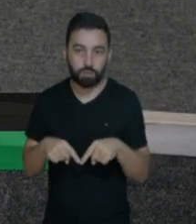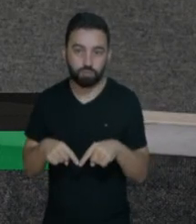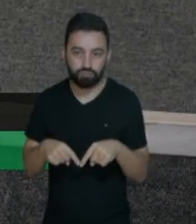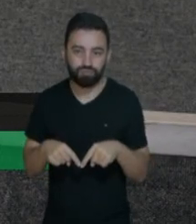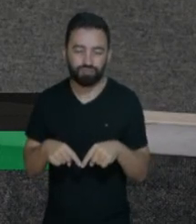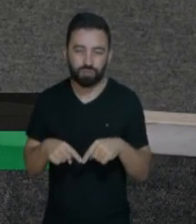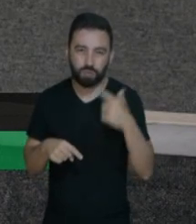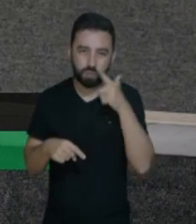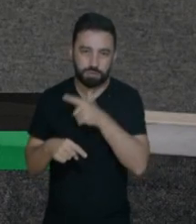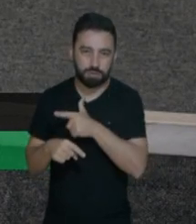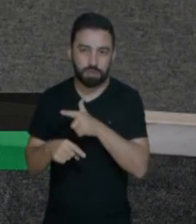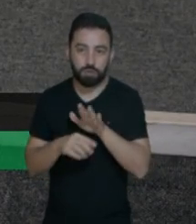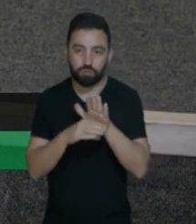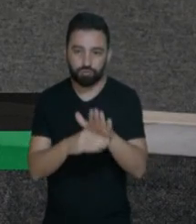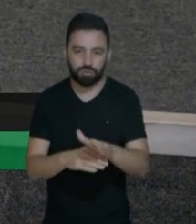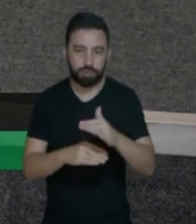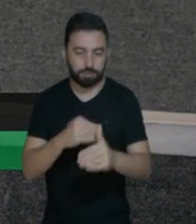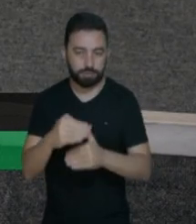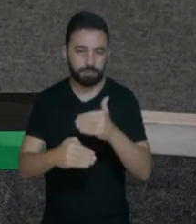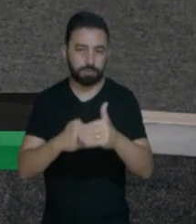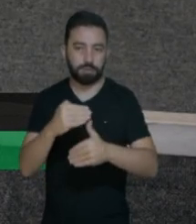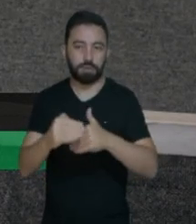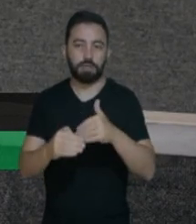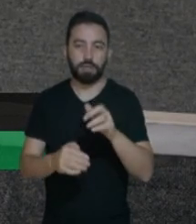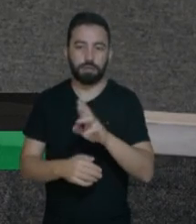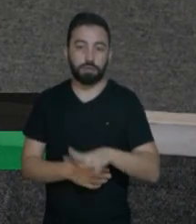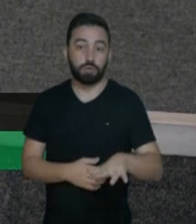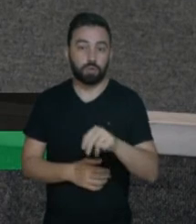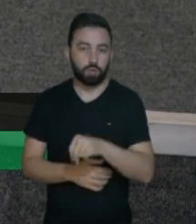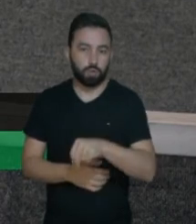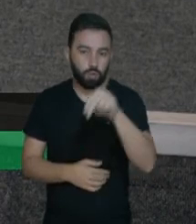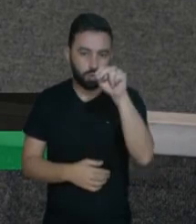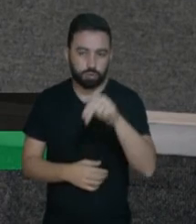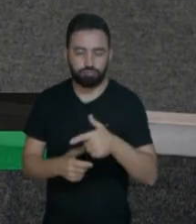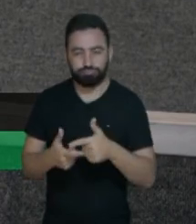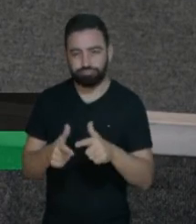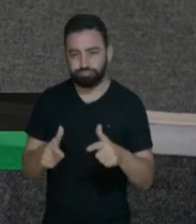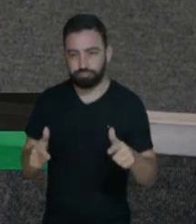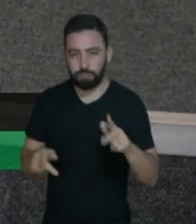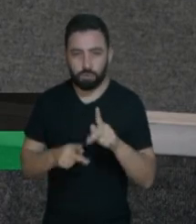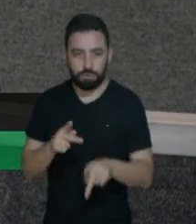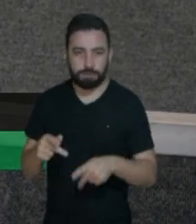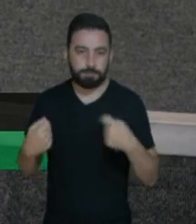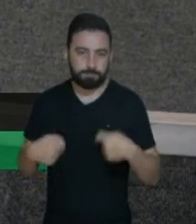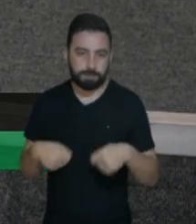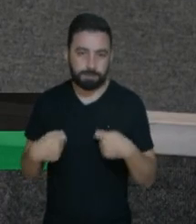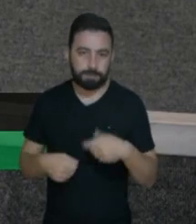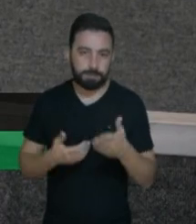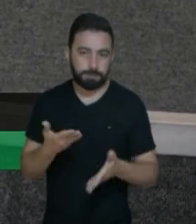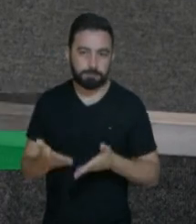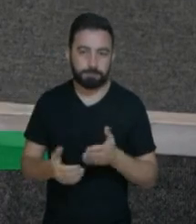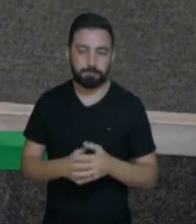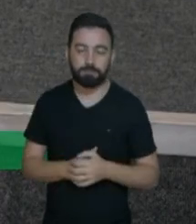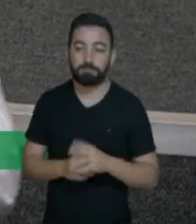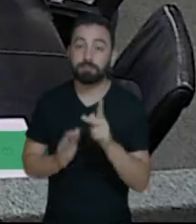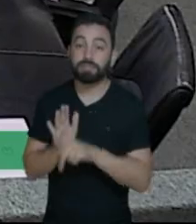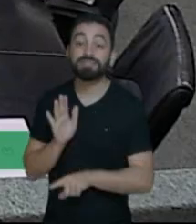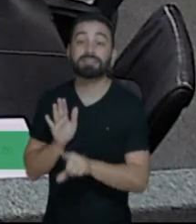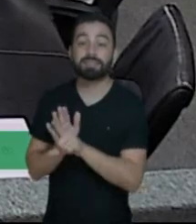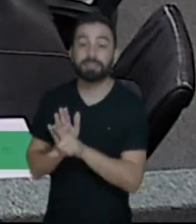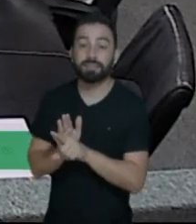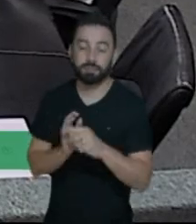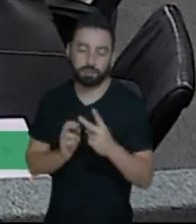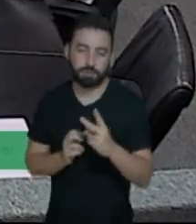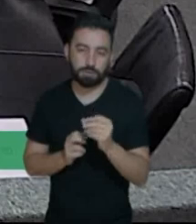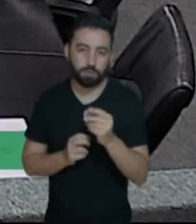juz ao desenvolvimento da região norte do município que muito cresce e cuja população precisa desse atendimento projeto de lei